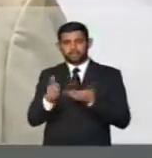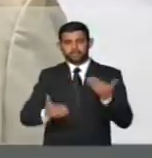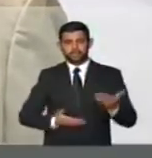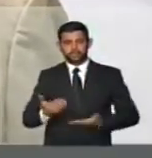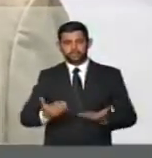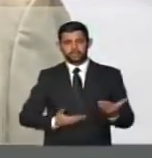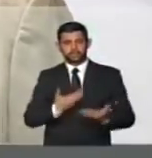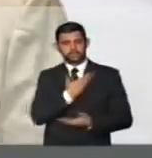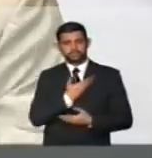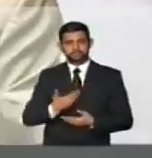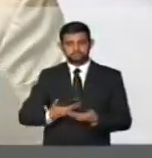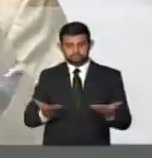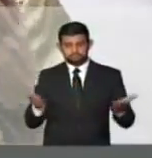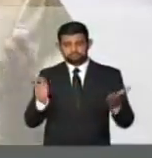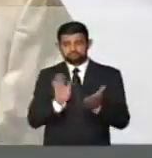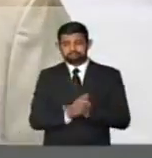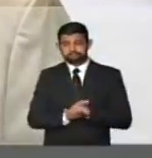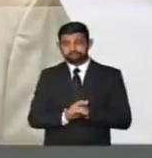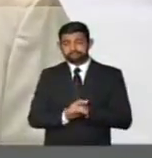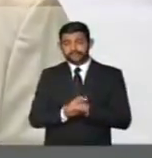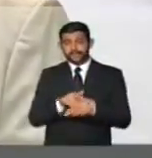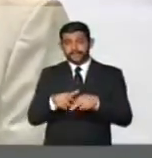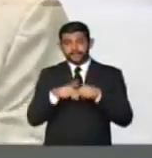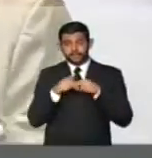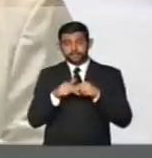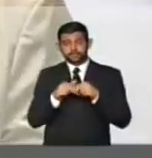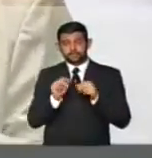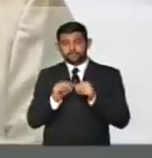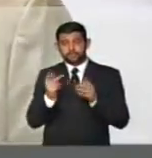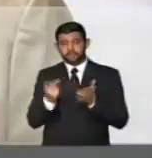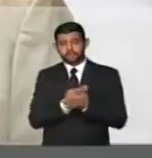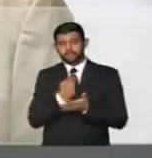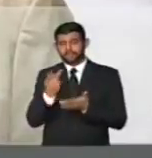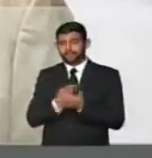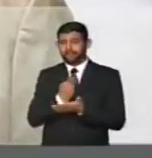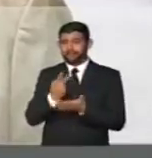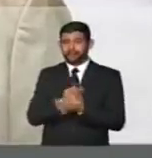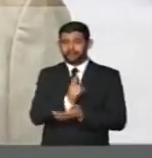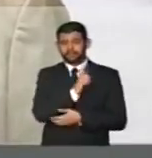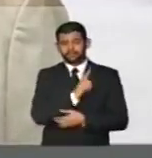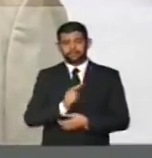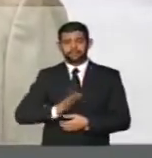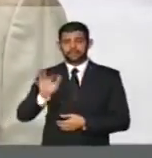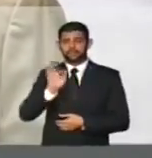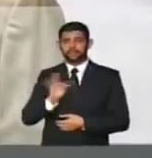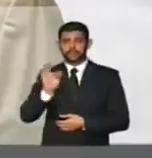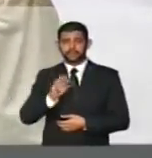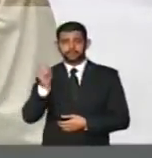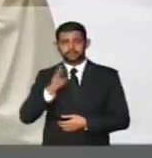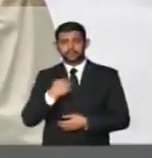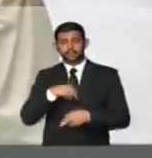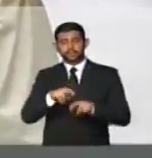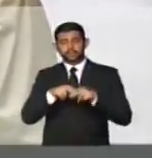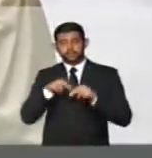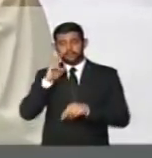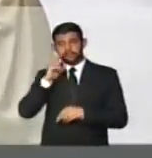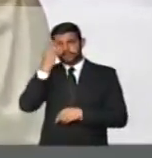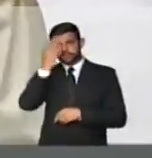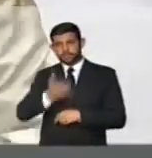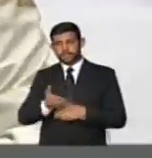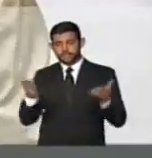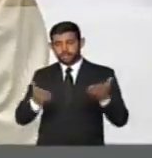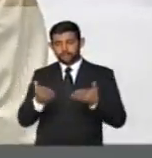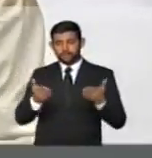funcionários. Essa foi uma ação errada do governo federal. De forma que Vossa Excelência